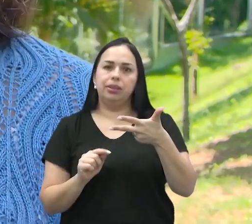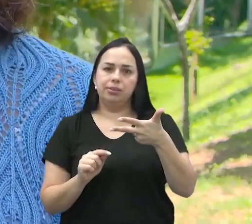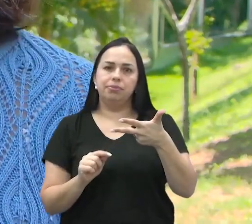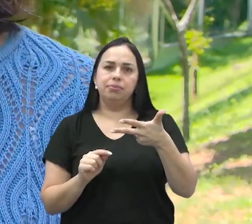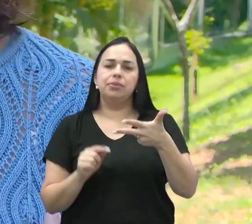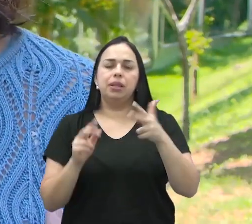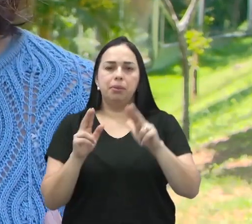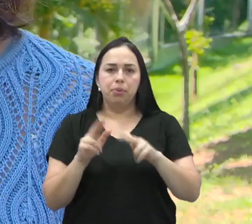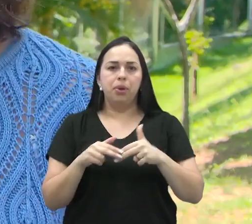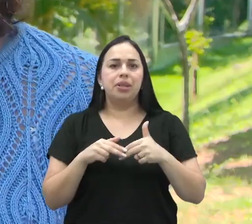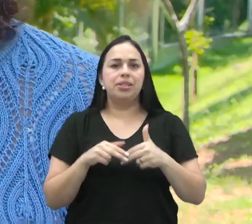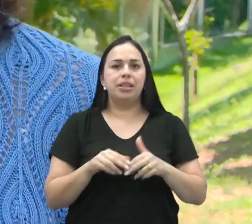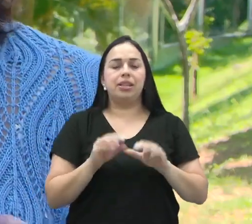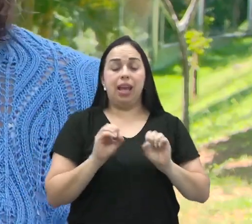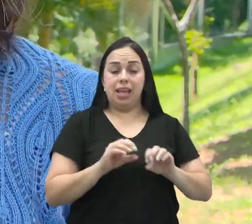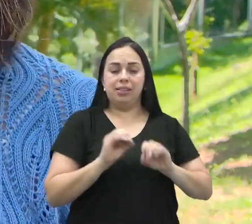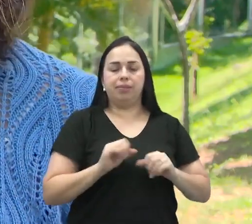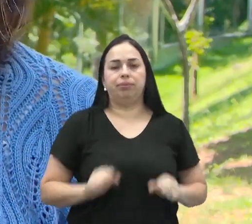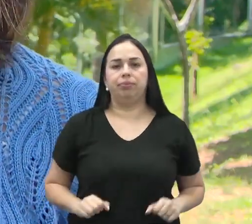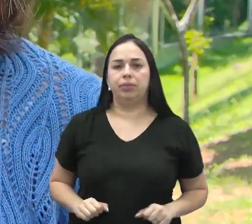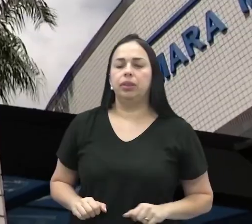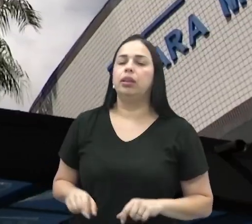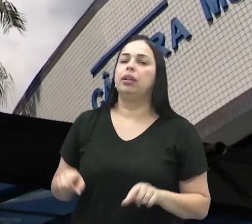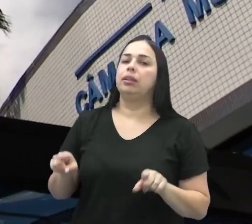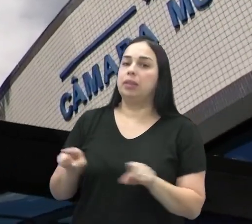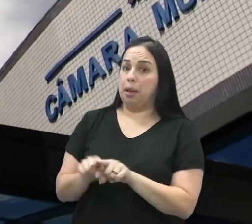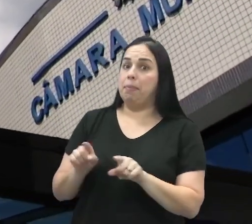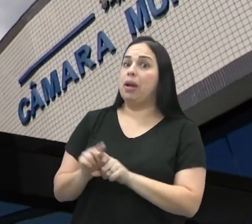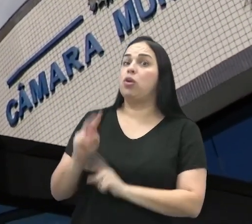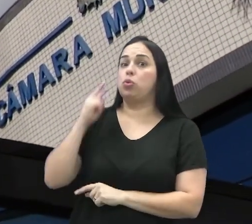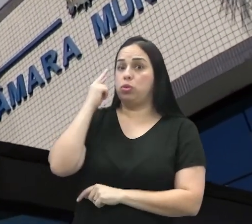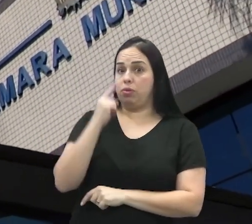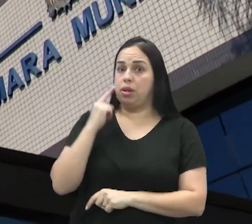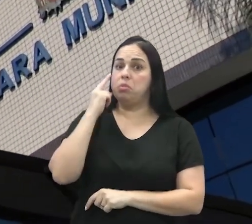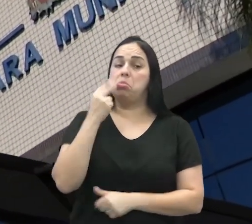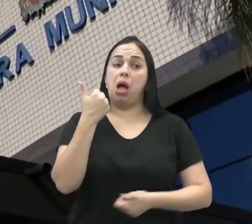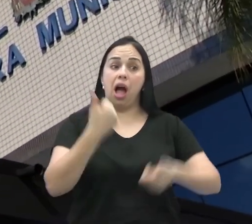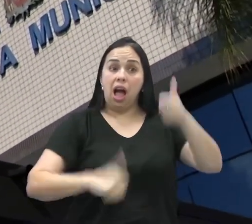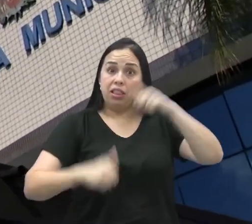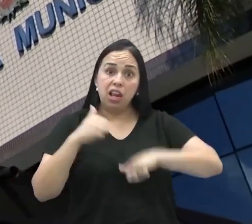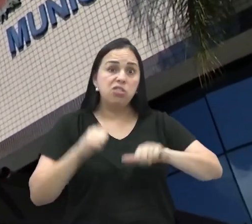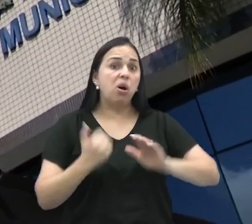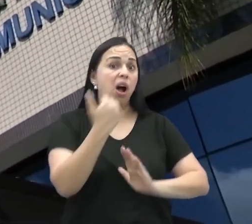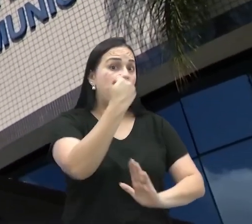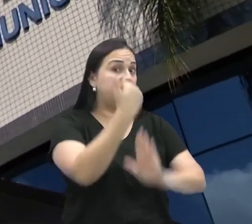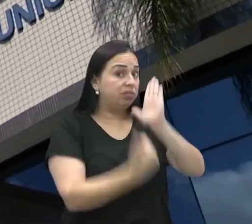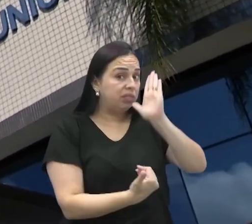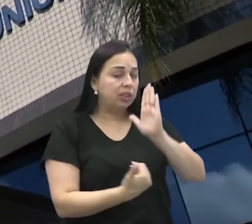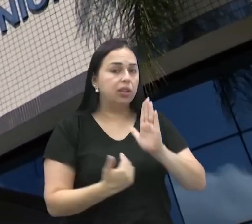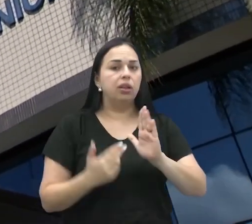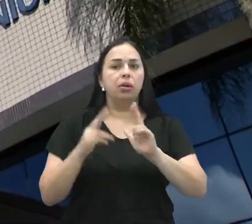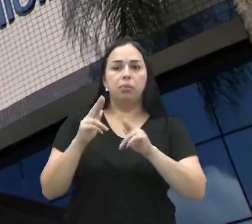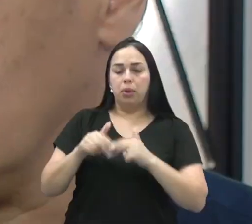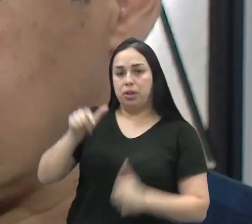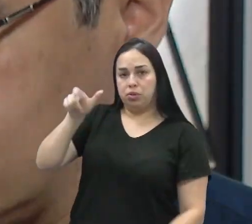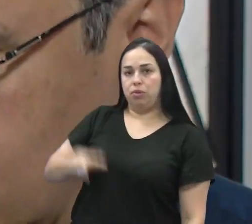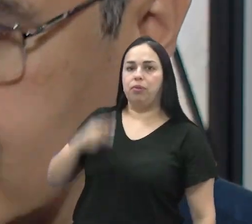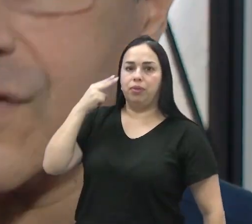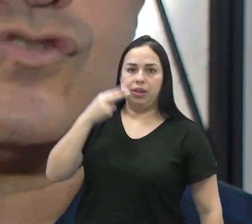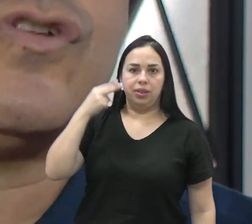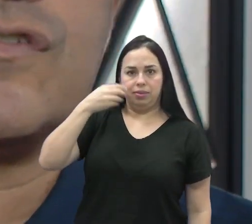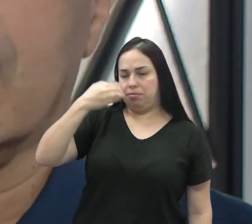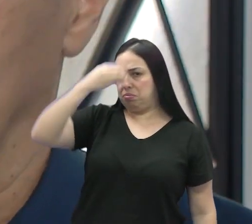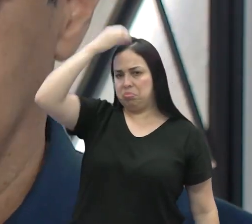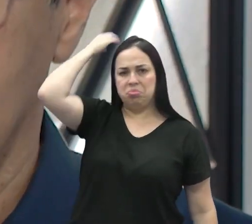permeando, né? E essa ideia da educação integral. A redução também é analisada por parlamentares da Câmara Municipal. O